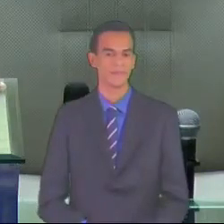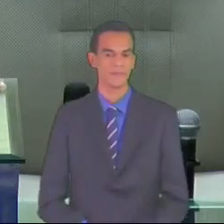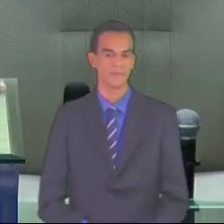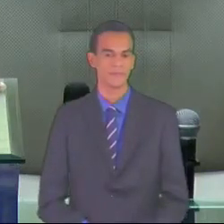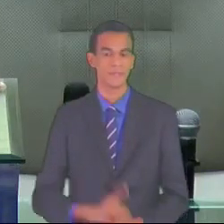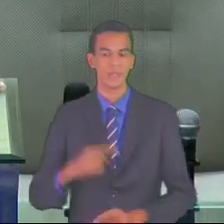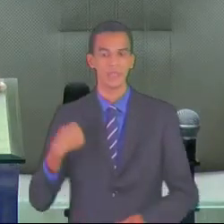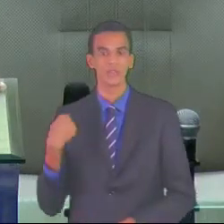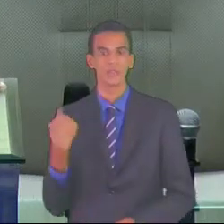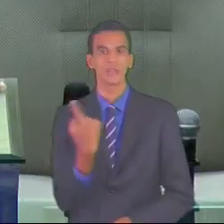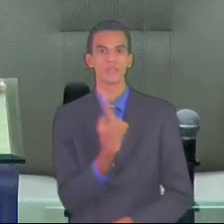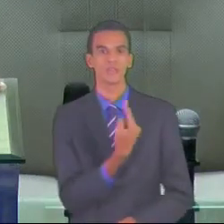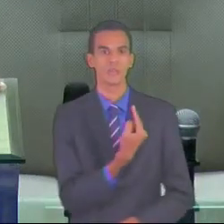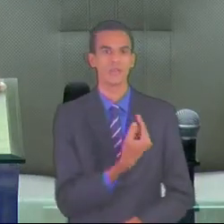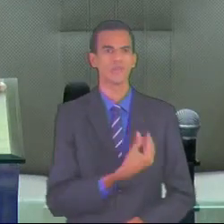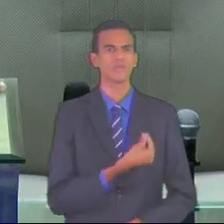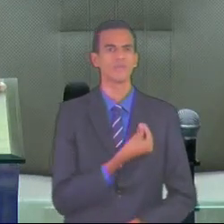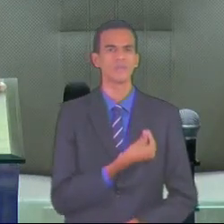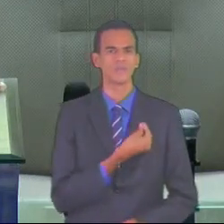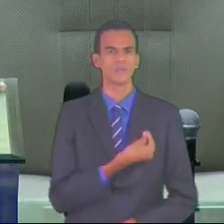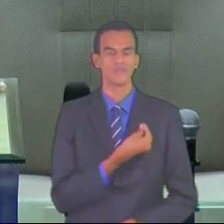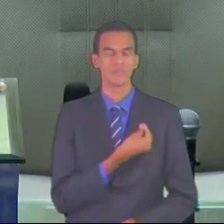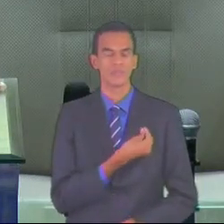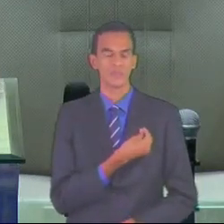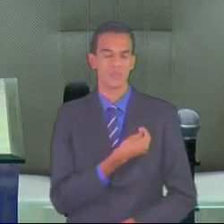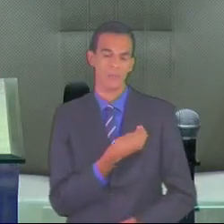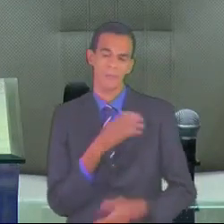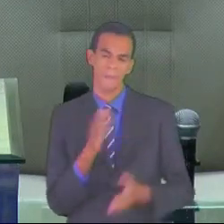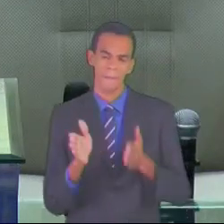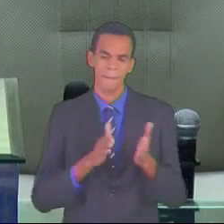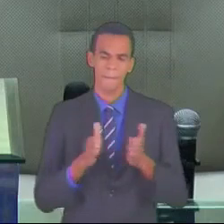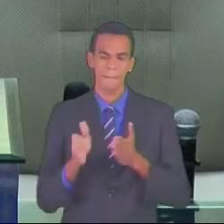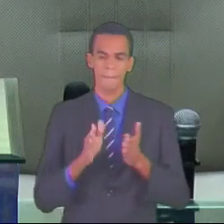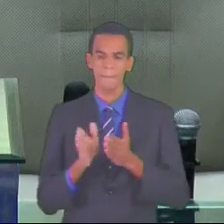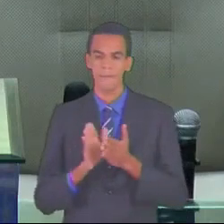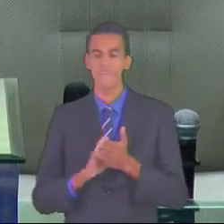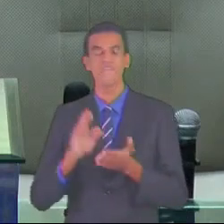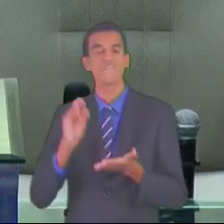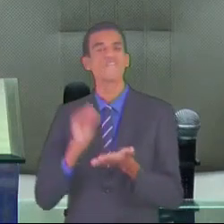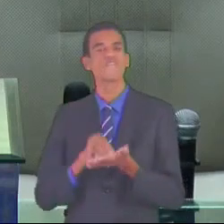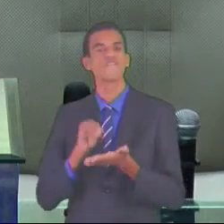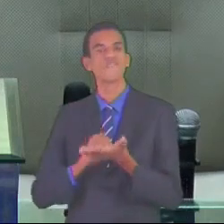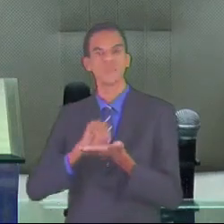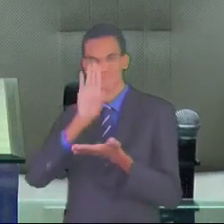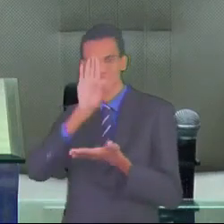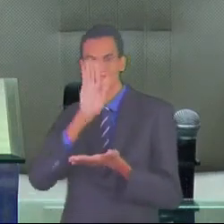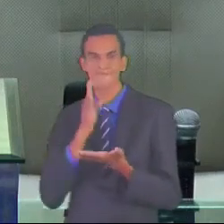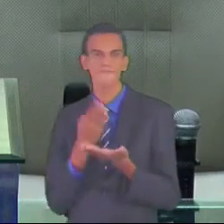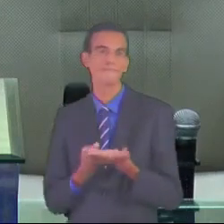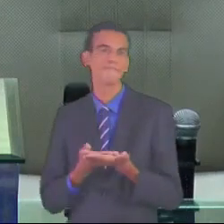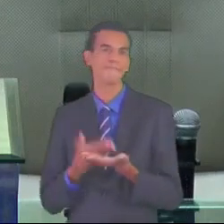Nós estamos vivendo num tempo de ceticismo, irmãos, até dentro da própria igreja,